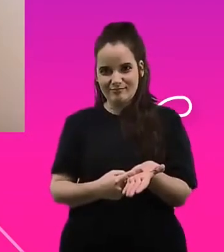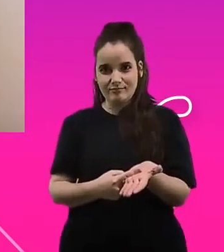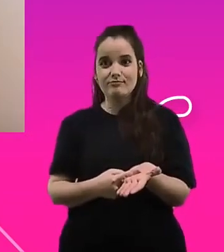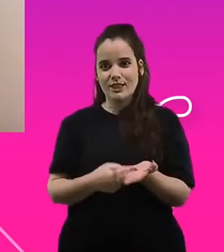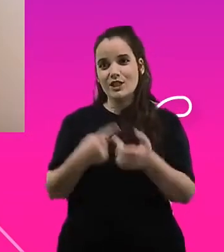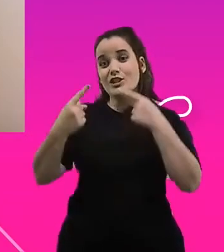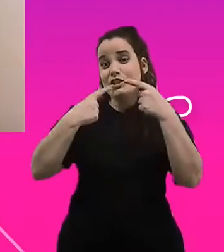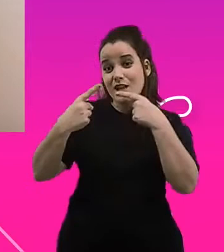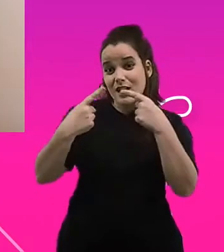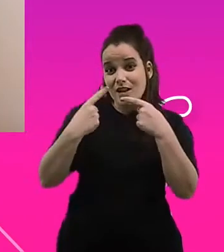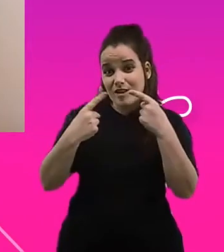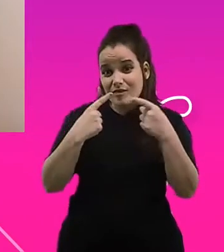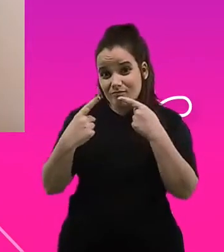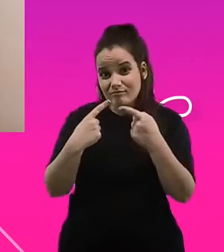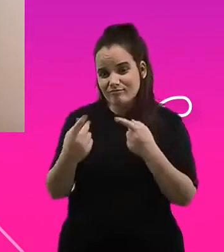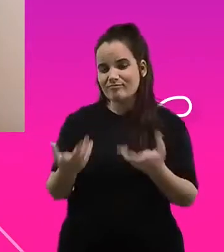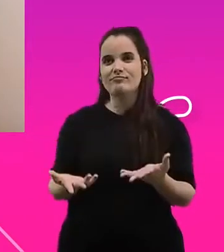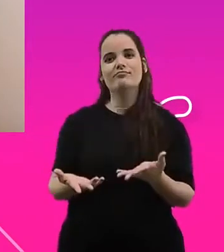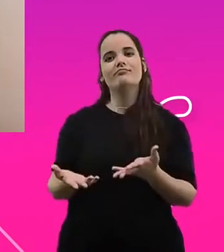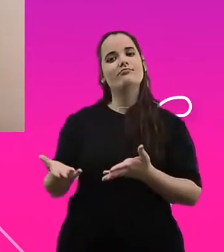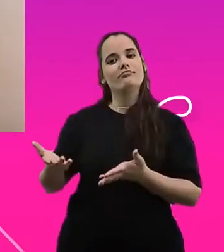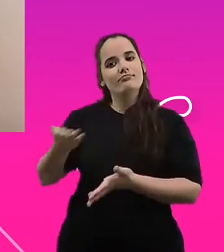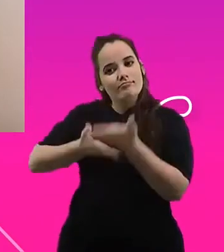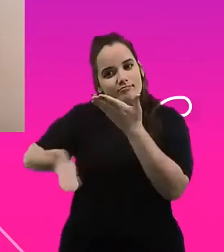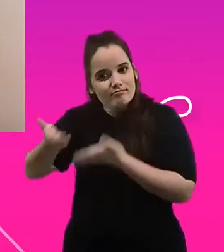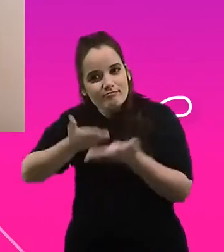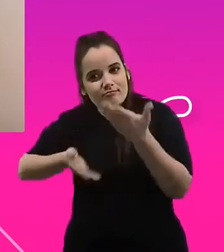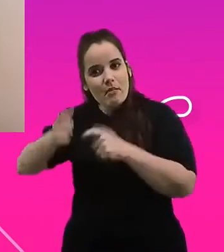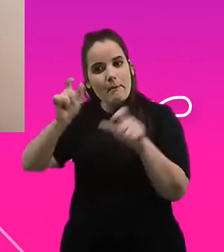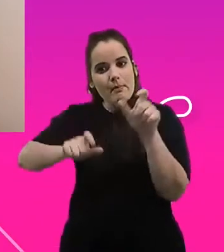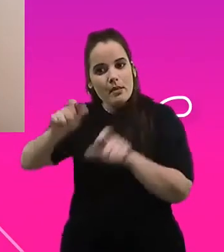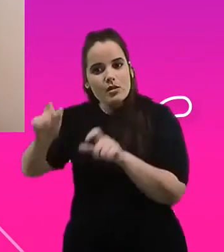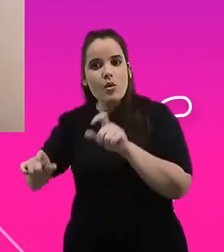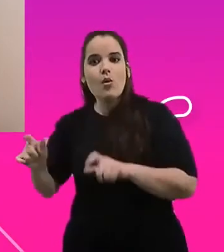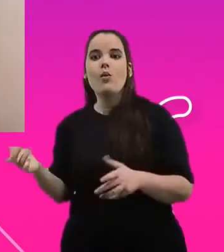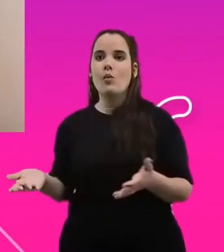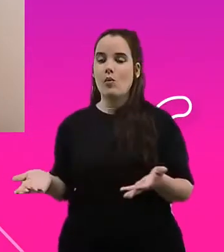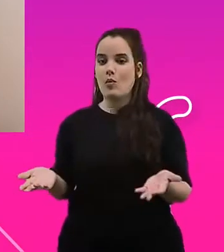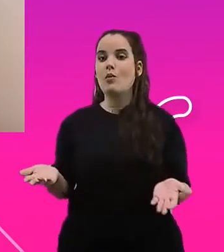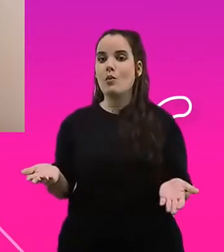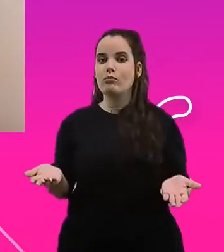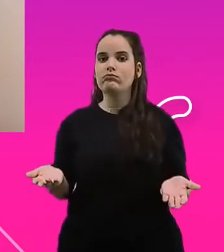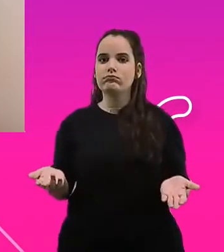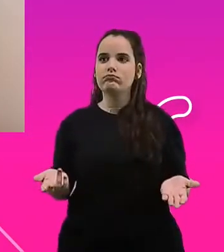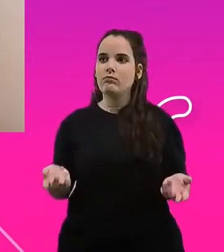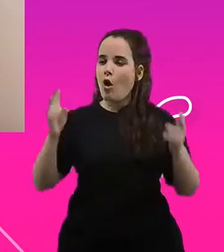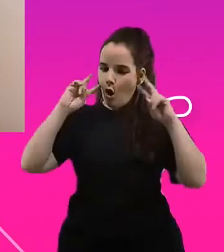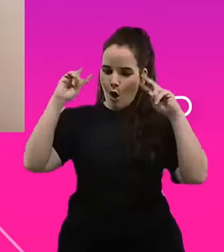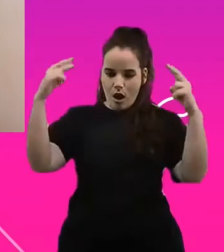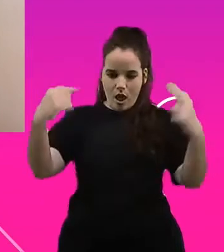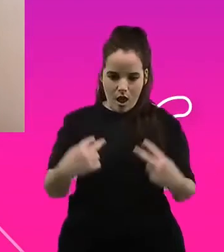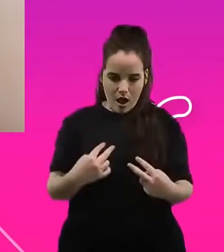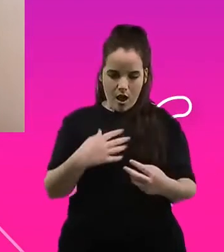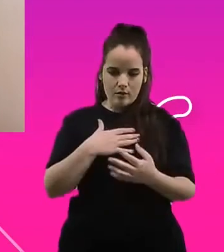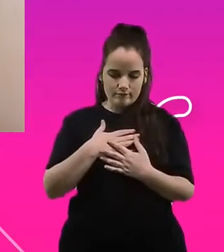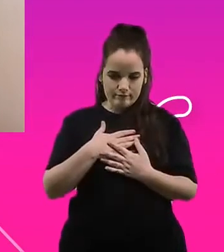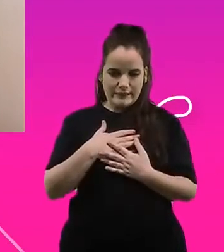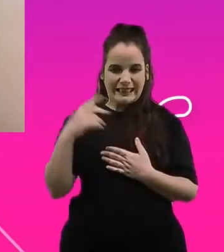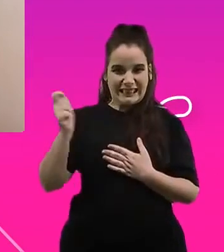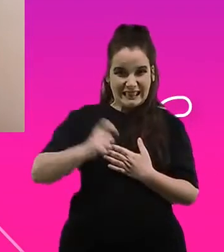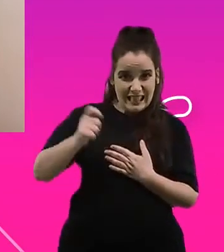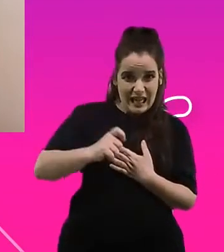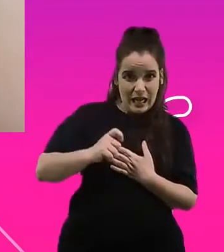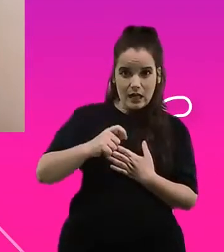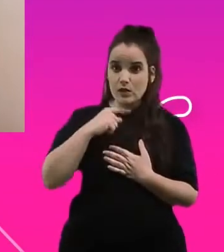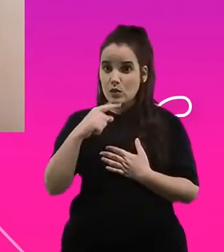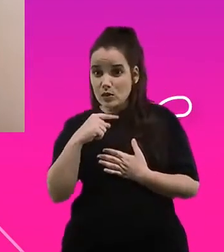tivesse comentar com as pessoas e se dar esse trabalho também de olhar para dentro e falar consigo ou não consigo, tudo flui muito